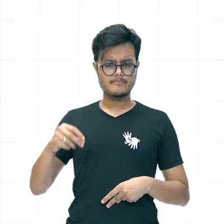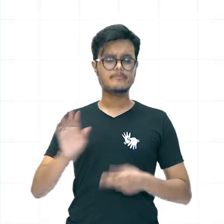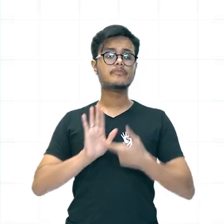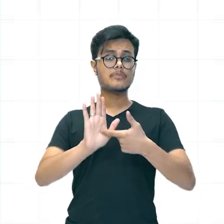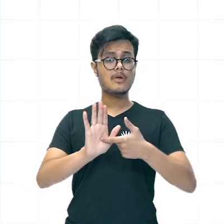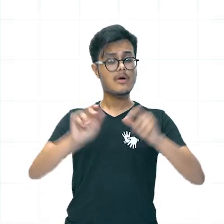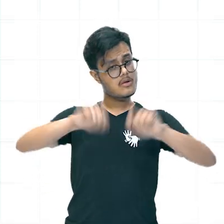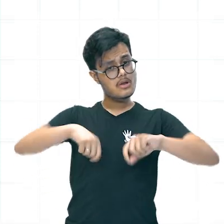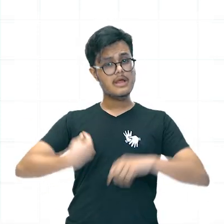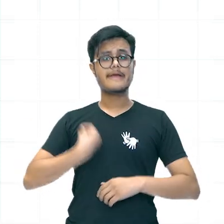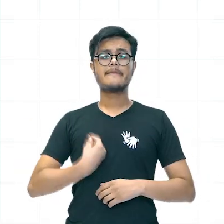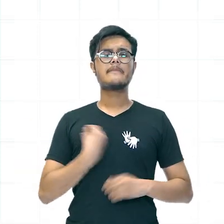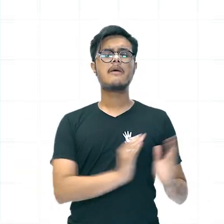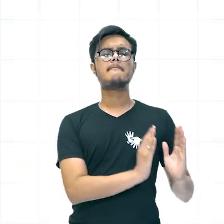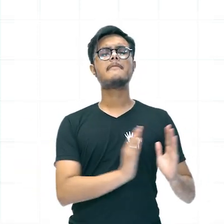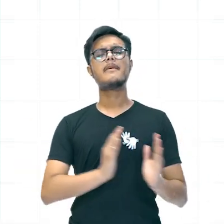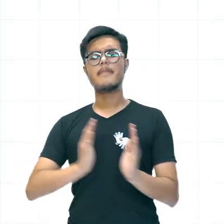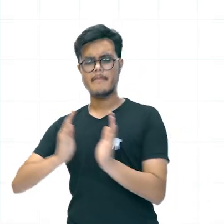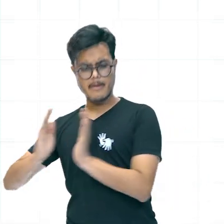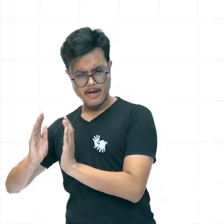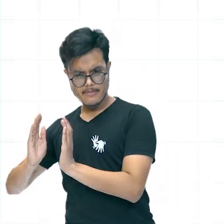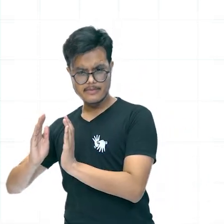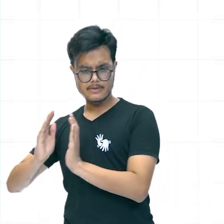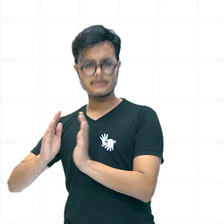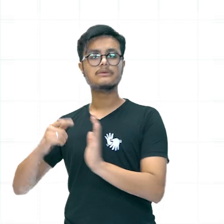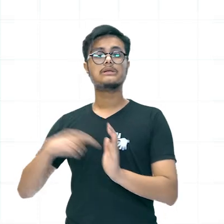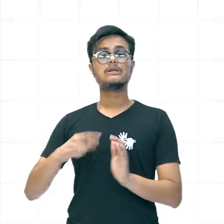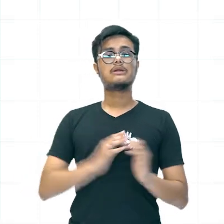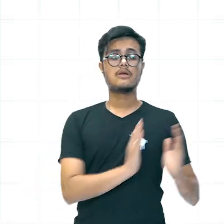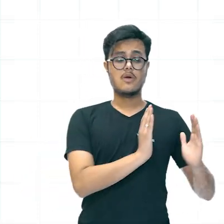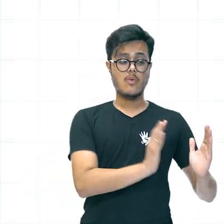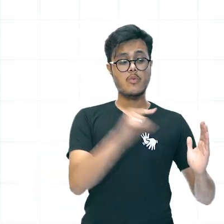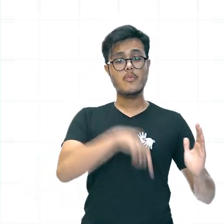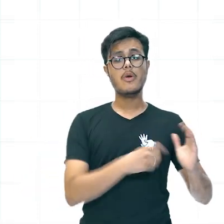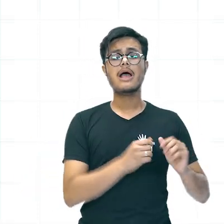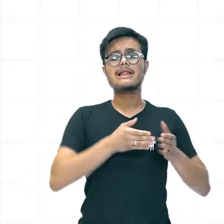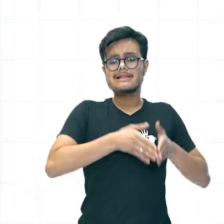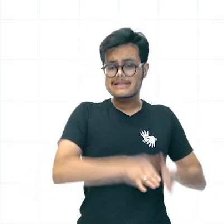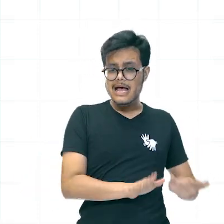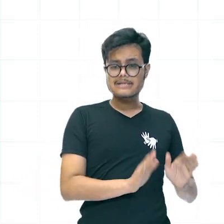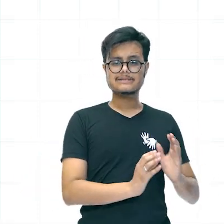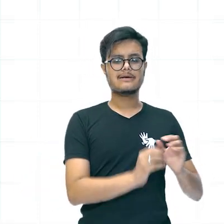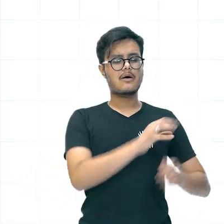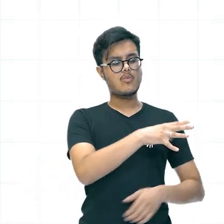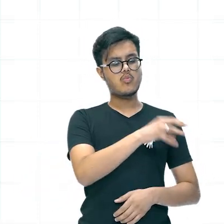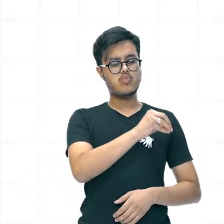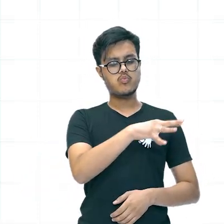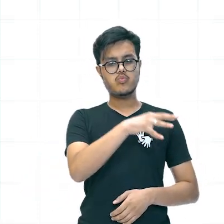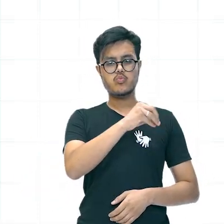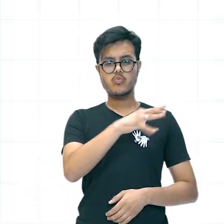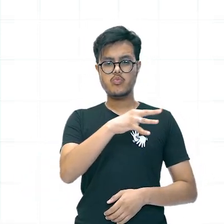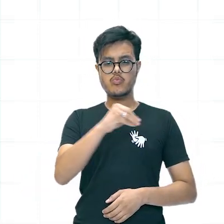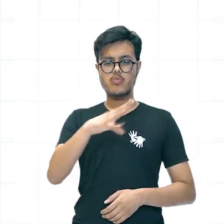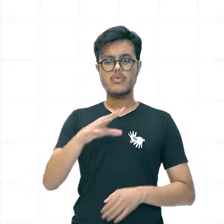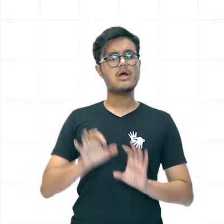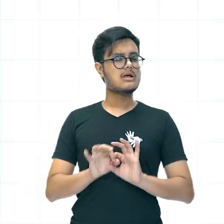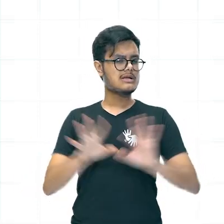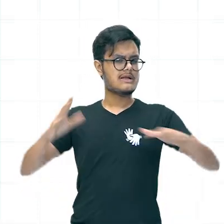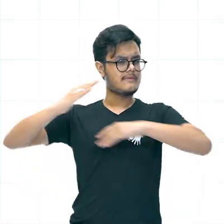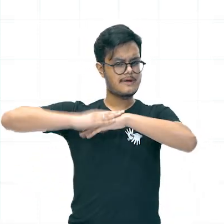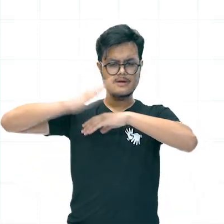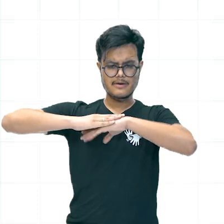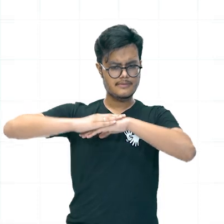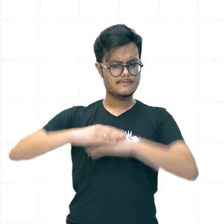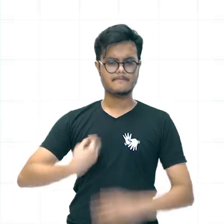apresentam aí uma fase medusoide predominante em relação à fase polipóide, quer dizer que na maior parte do tempo eles vão ser livres,